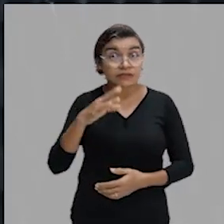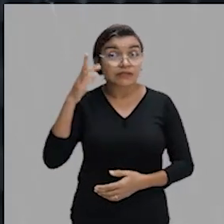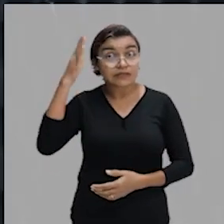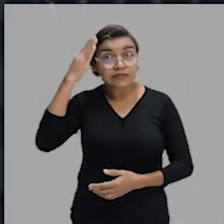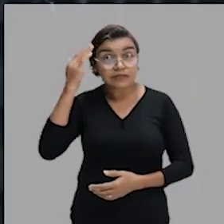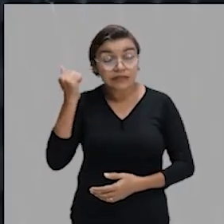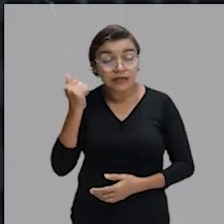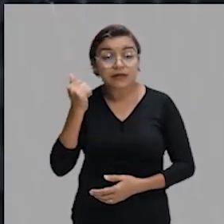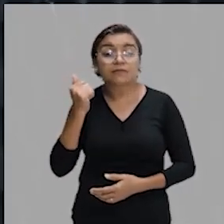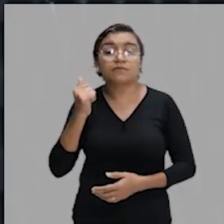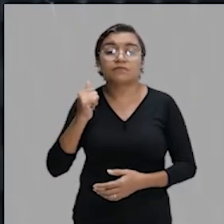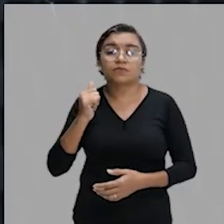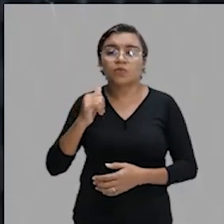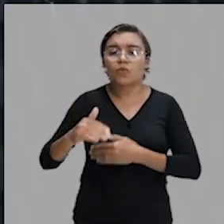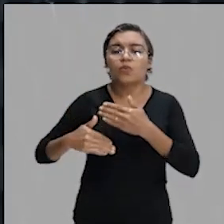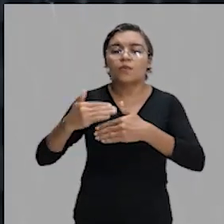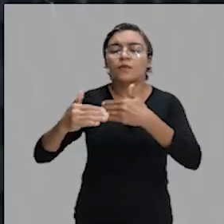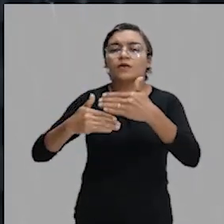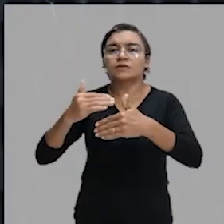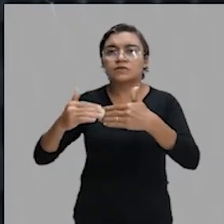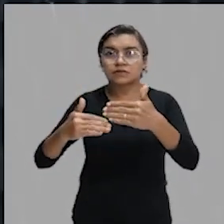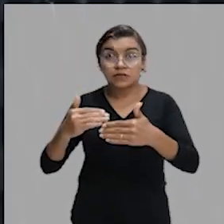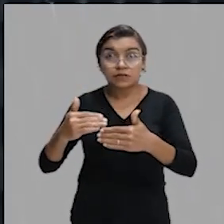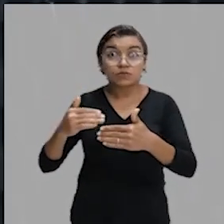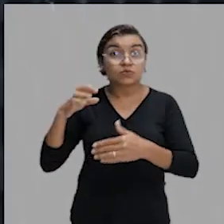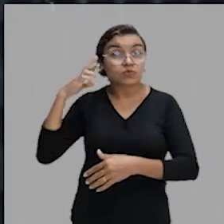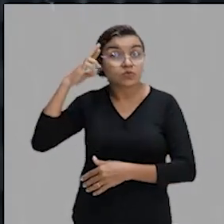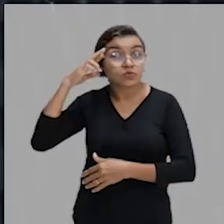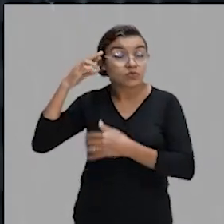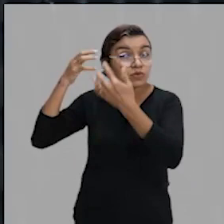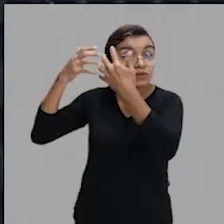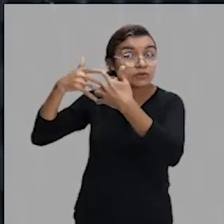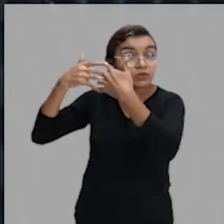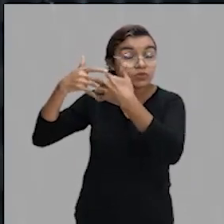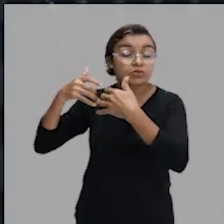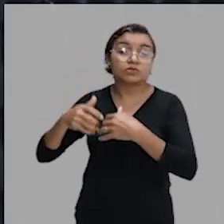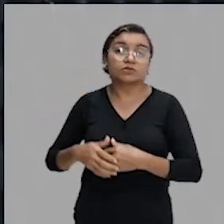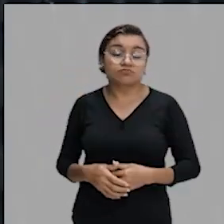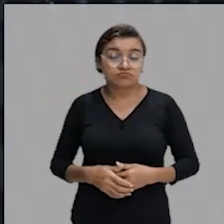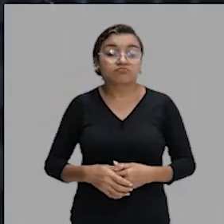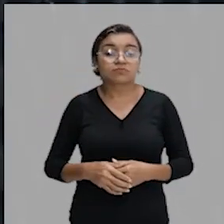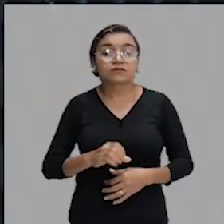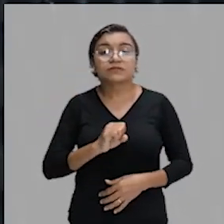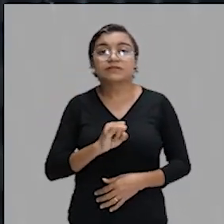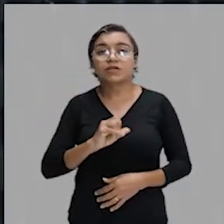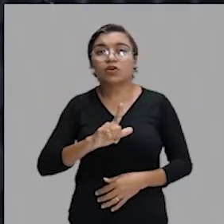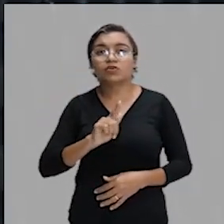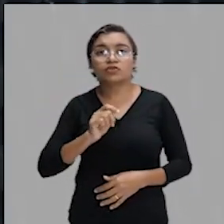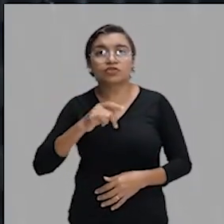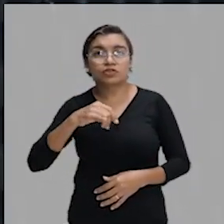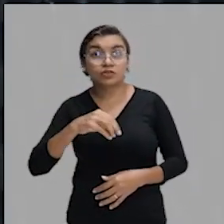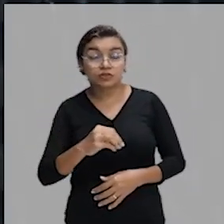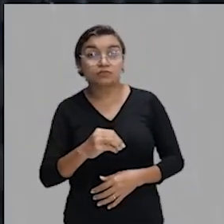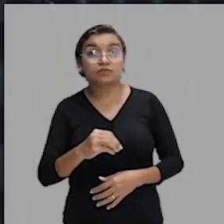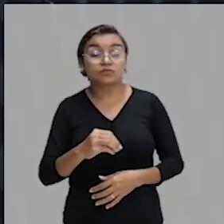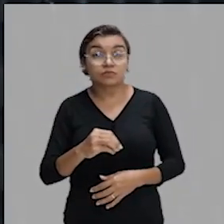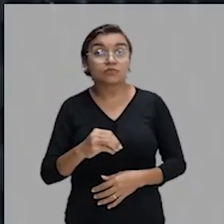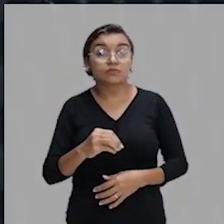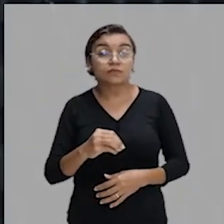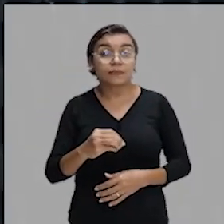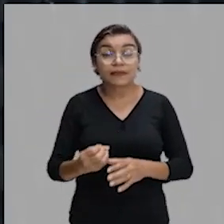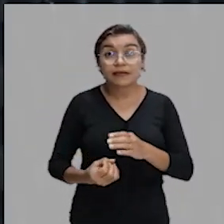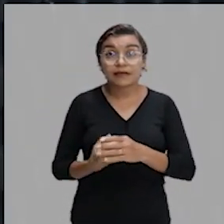formação do silogismo, que depende das suas 8 regras, se você domina o processo em que o silogismo está constituído para o